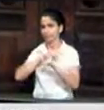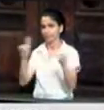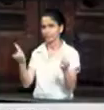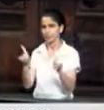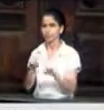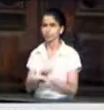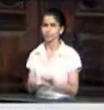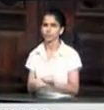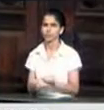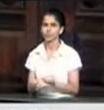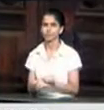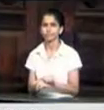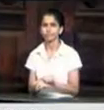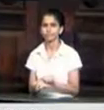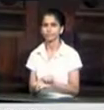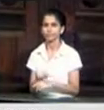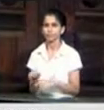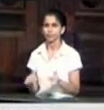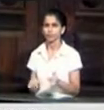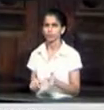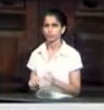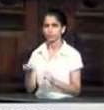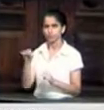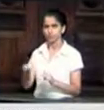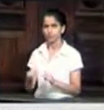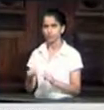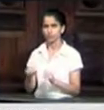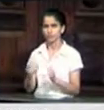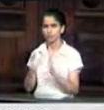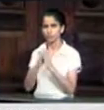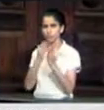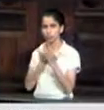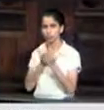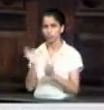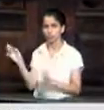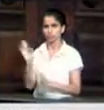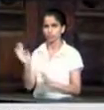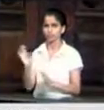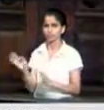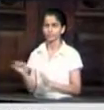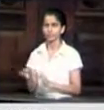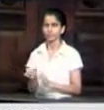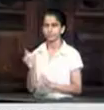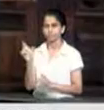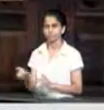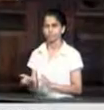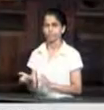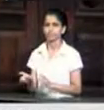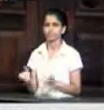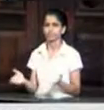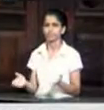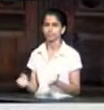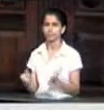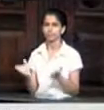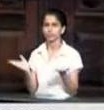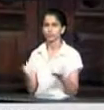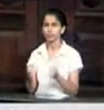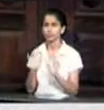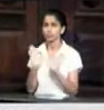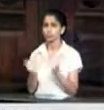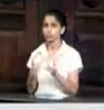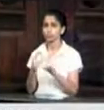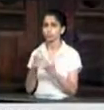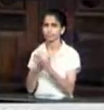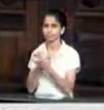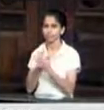Estado, através de um colégio federal, a ideologia de gênero no colégio, ele já está contra a lei,